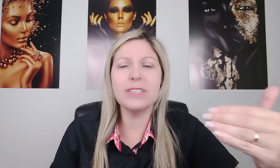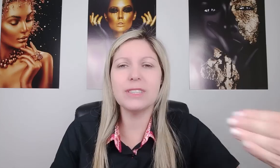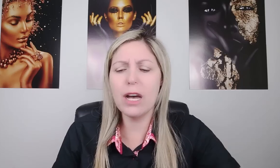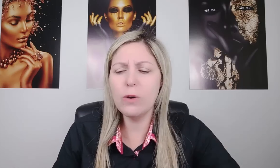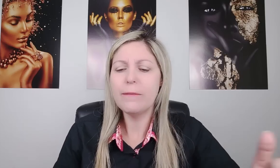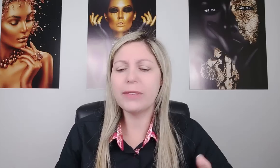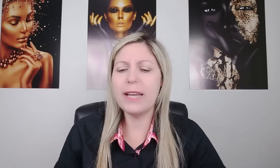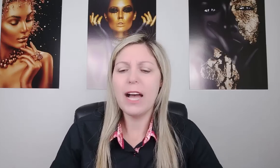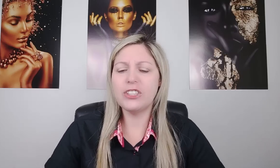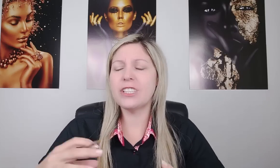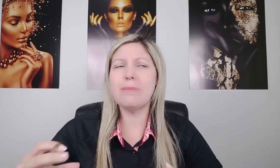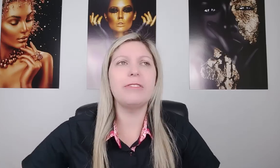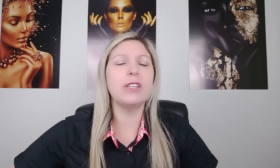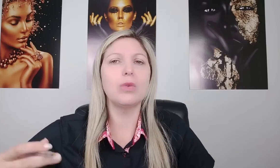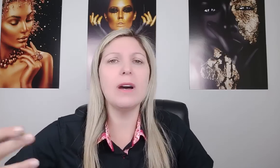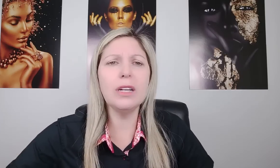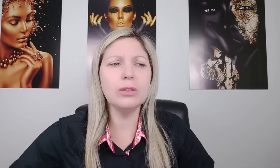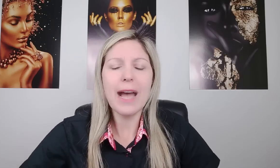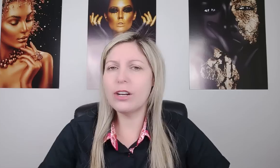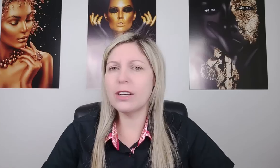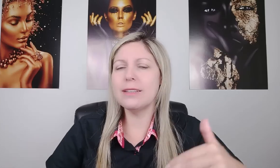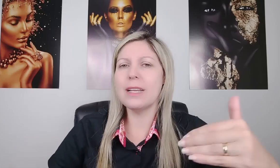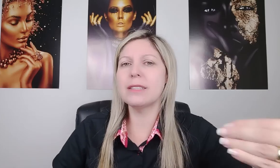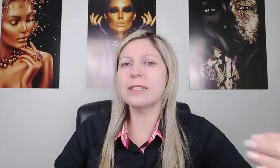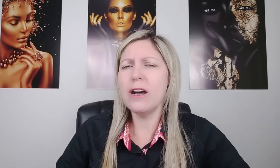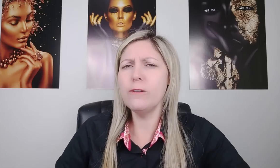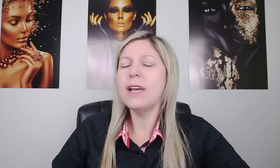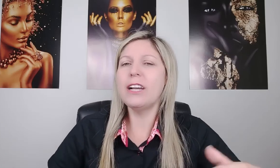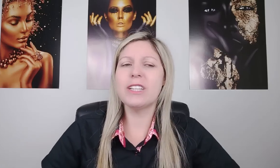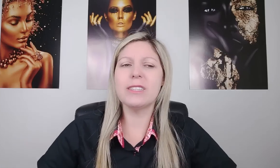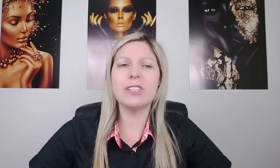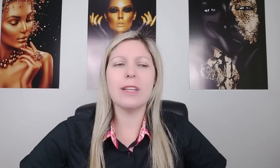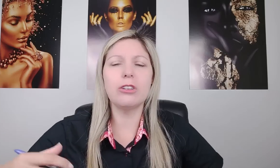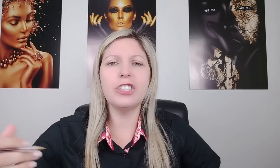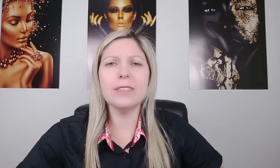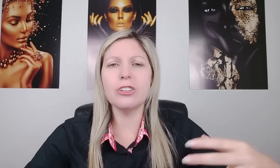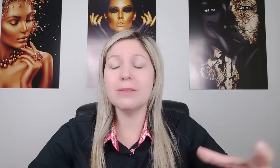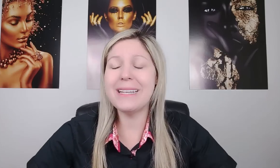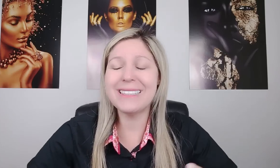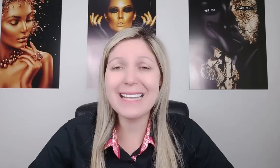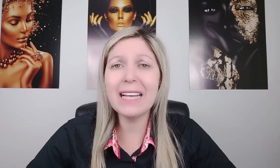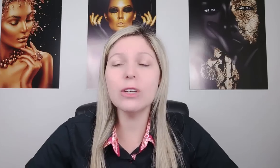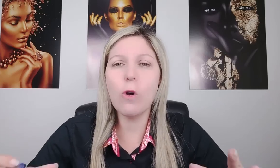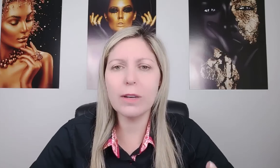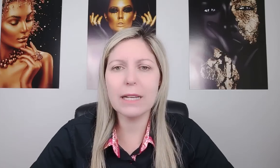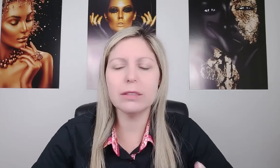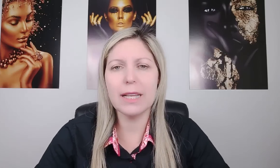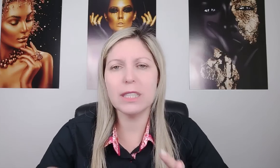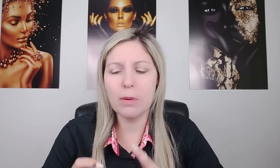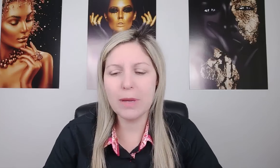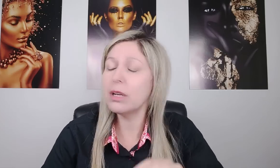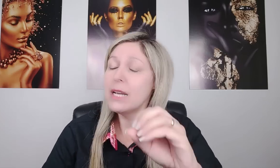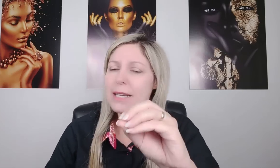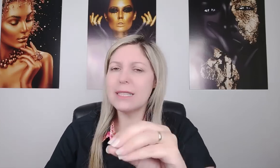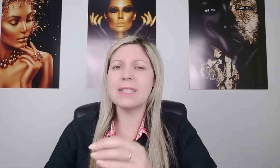sempre previsão, né? A gente está aperfeiçoando, a nossa intenção é de que seja tal dia, mas nada concreto até